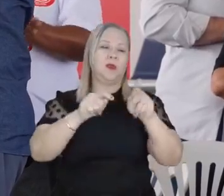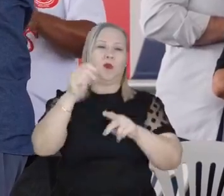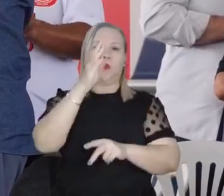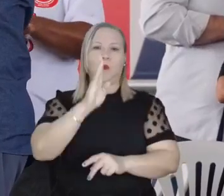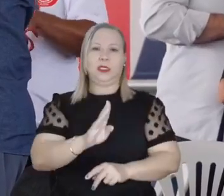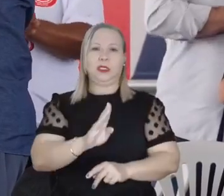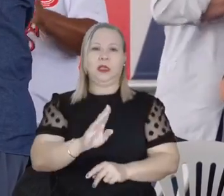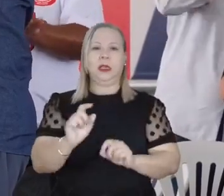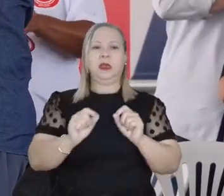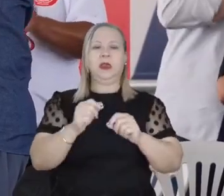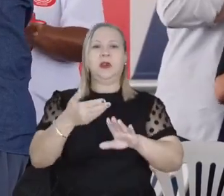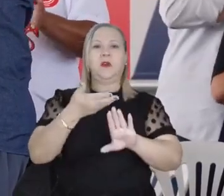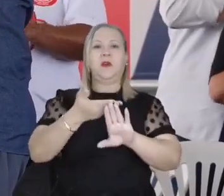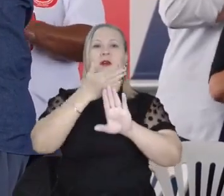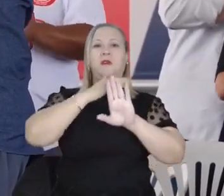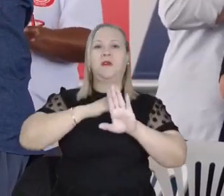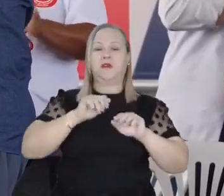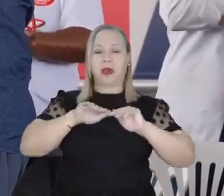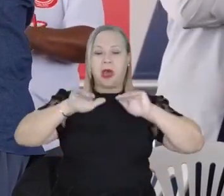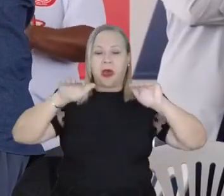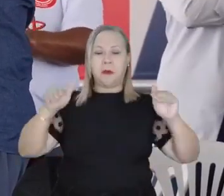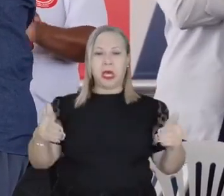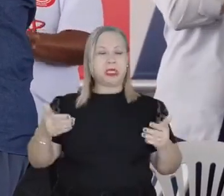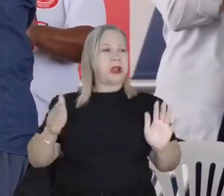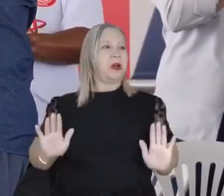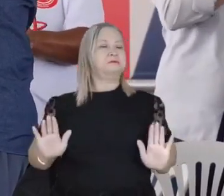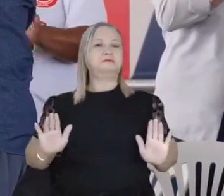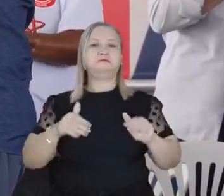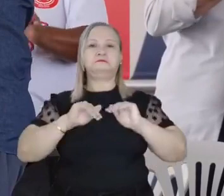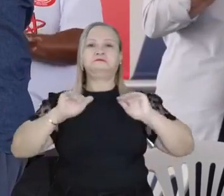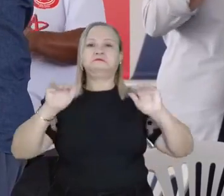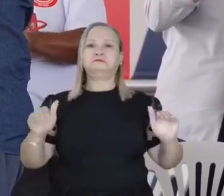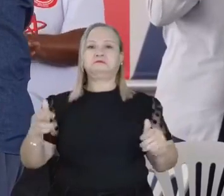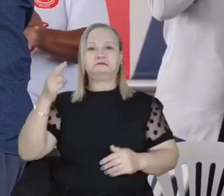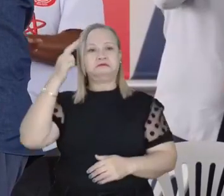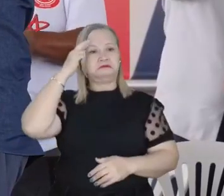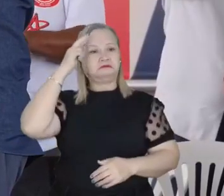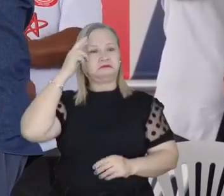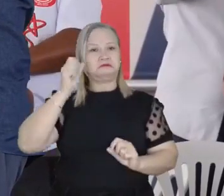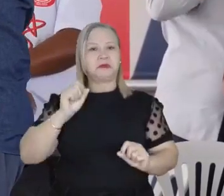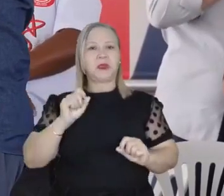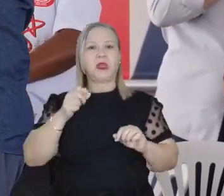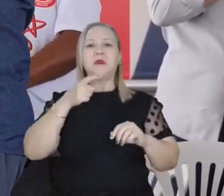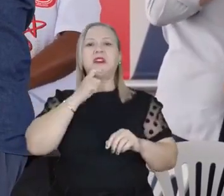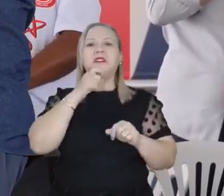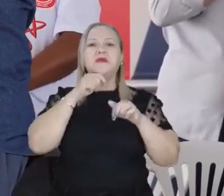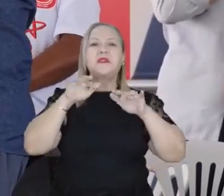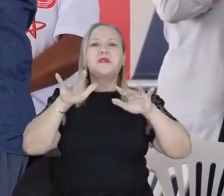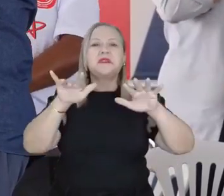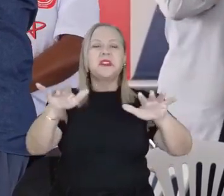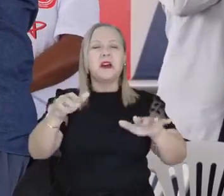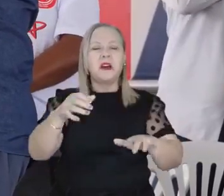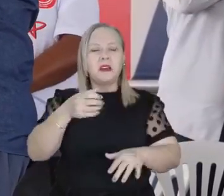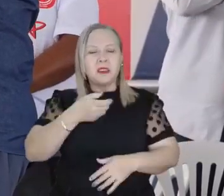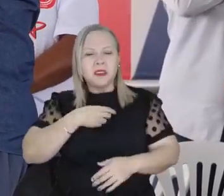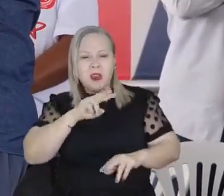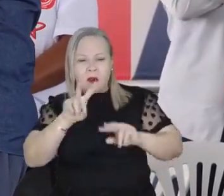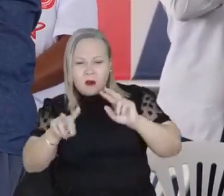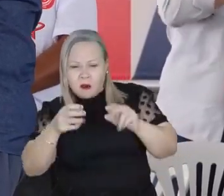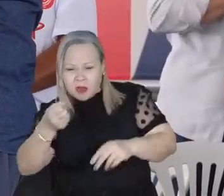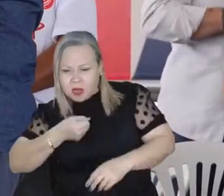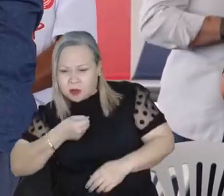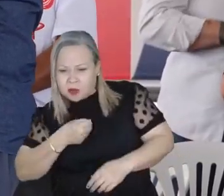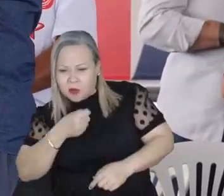mesa, no ar-condicionado, olhando números. Os políticos têm que estar com o